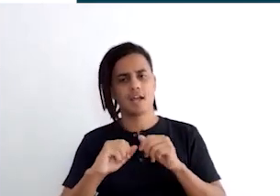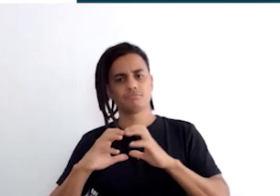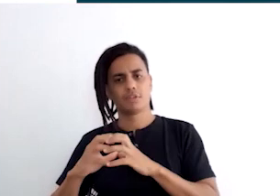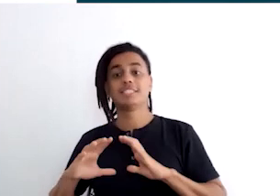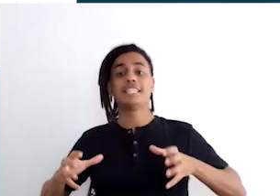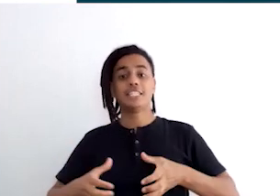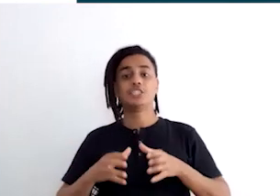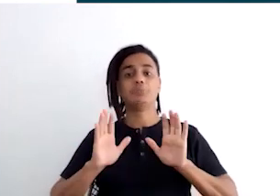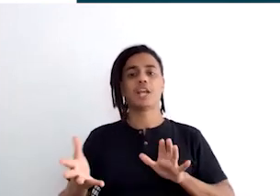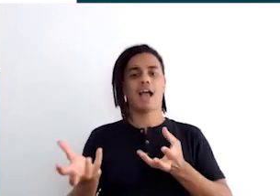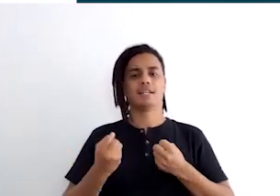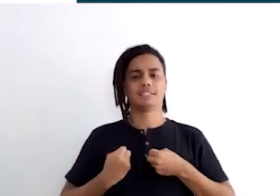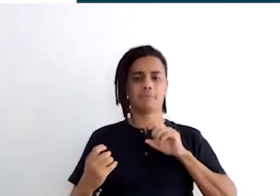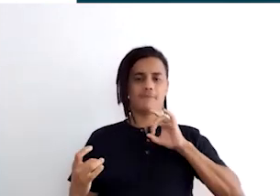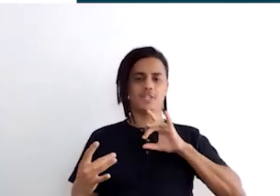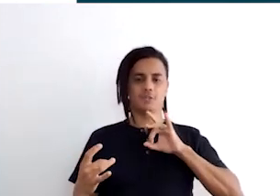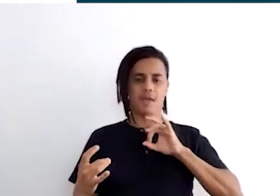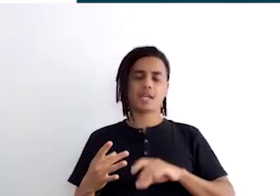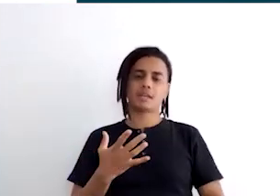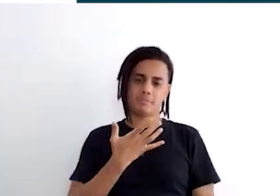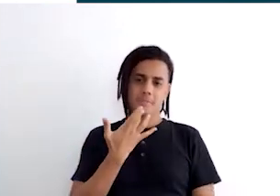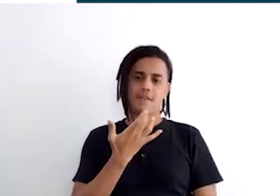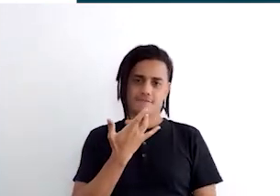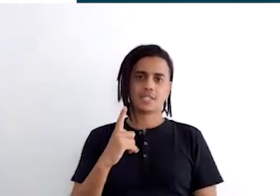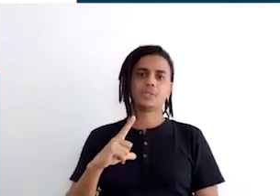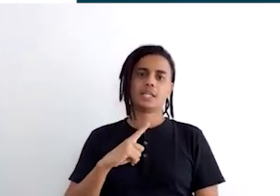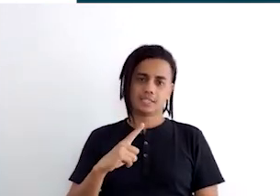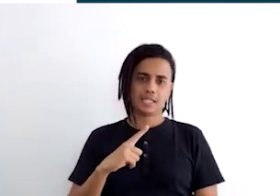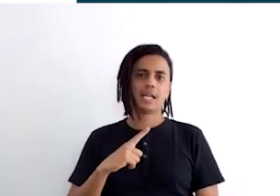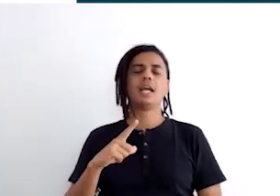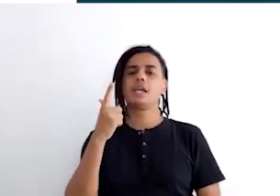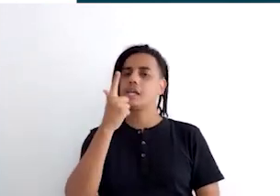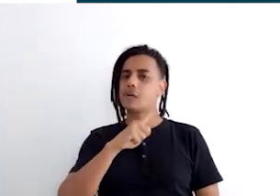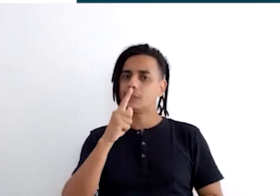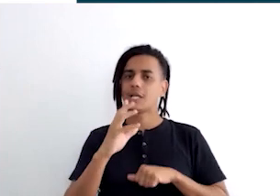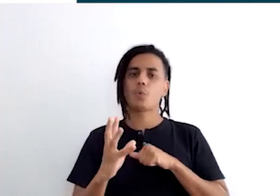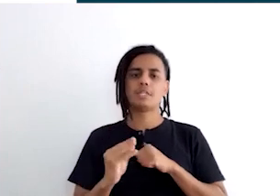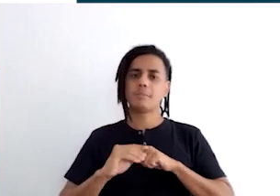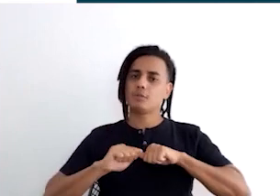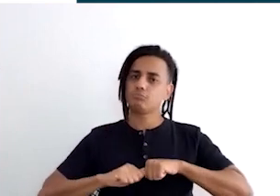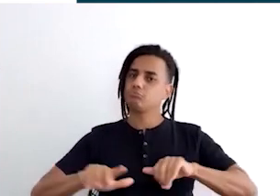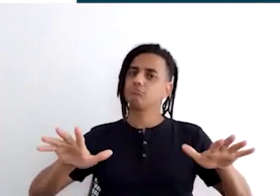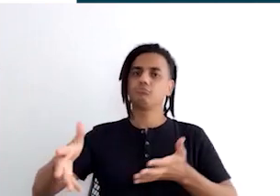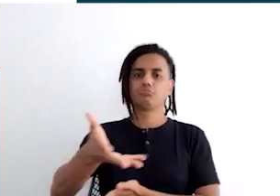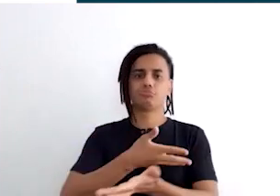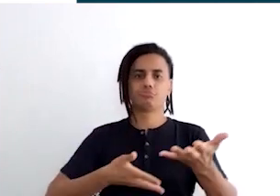feedback também, que facilita bastante também a própria disseminação de conhecimento em relação à